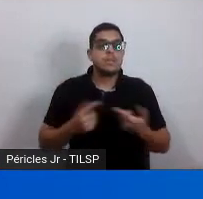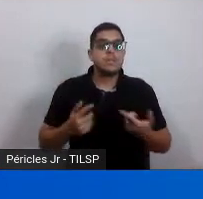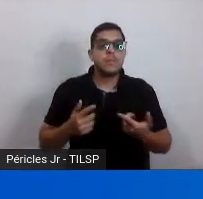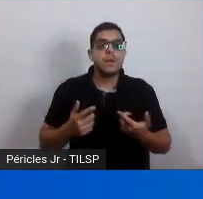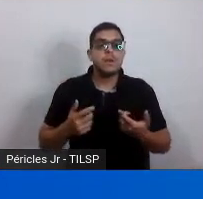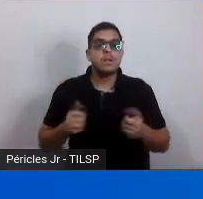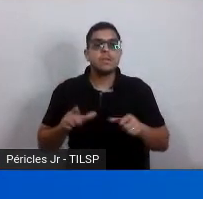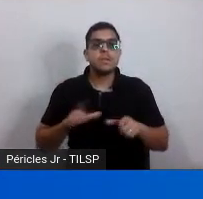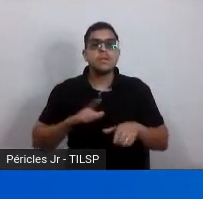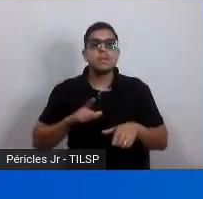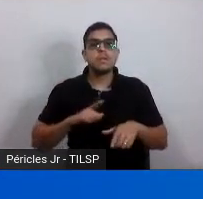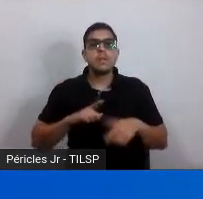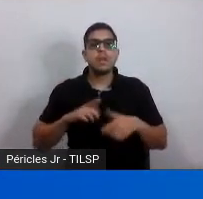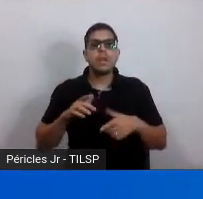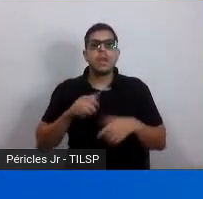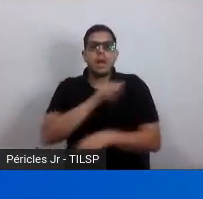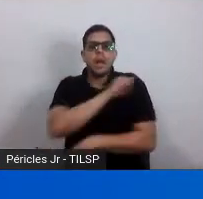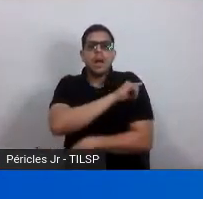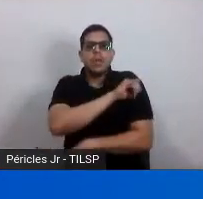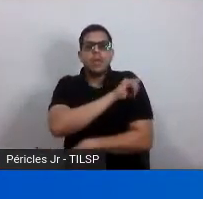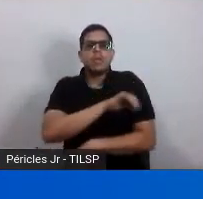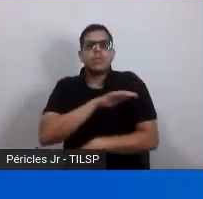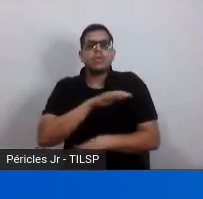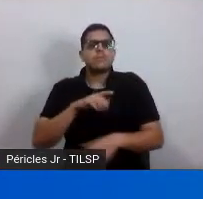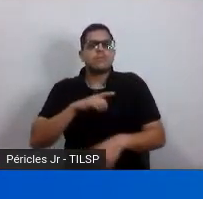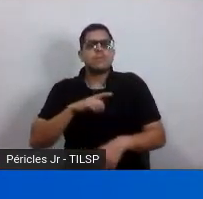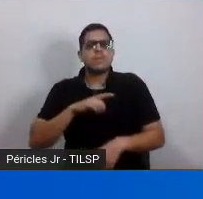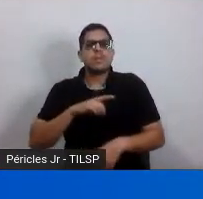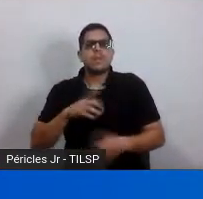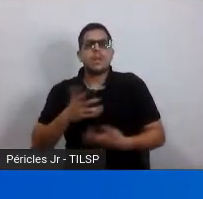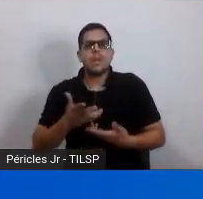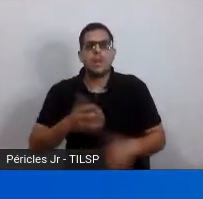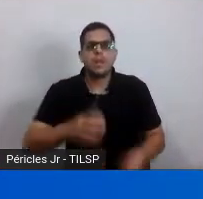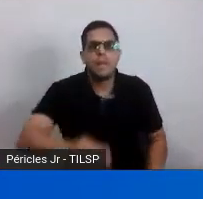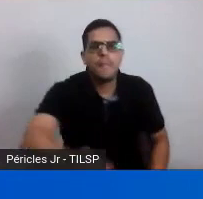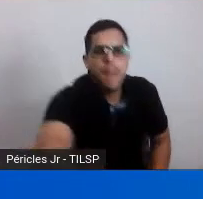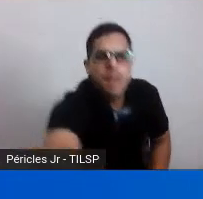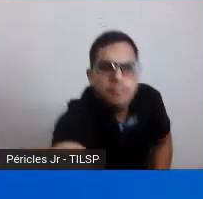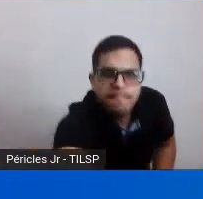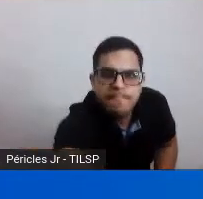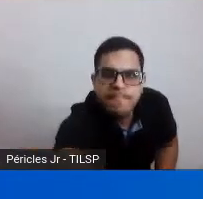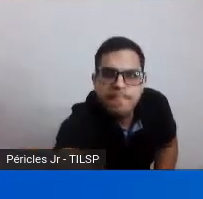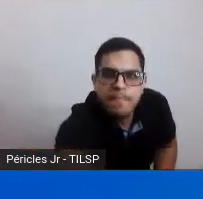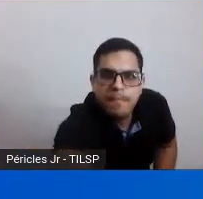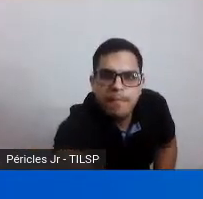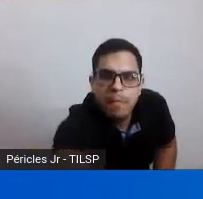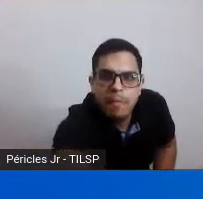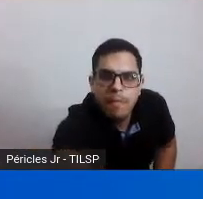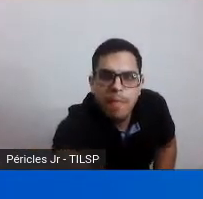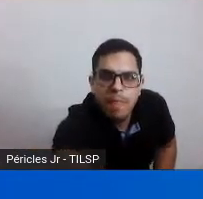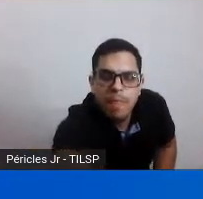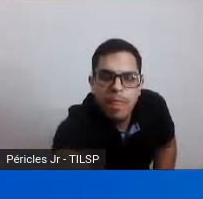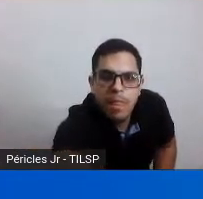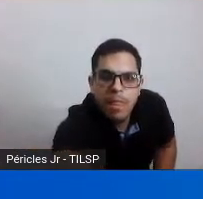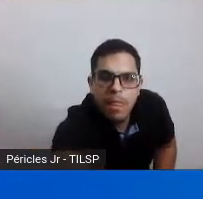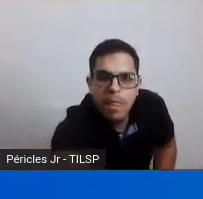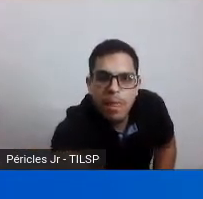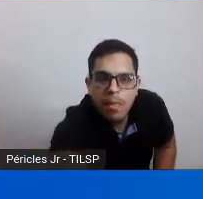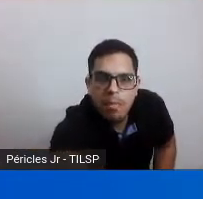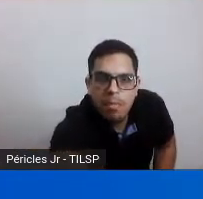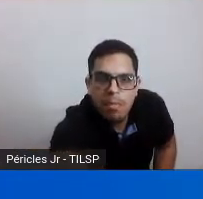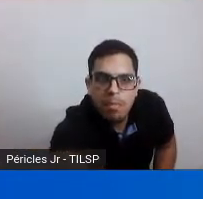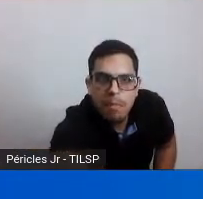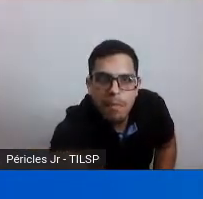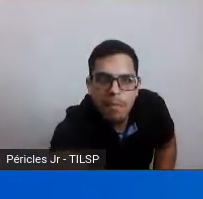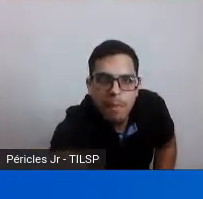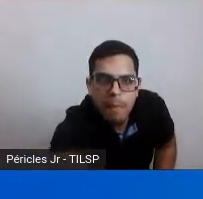que não tem E aí é você precisa de certa forma é melhorar o contexto de trazer esse aluno inserir